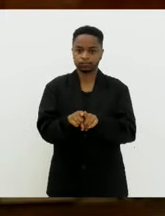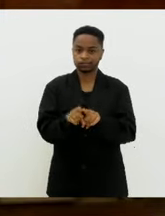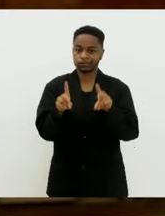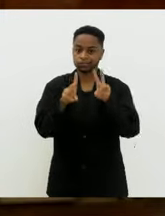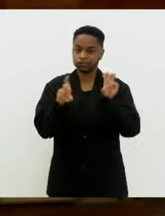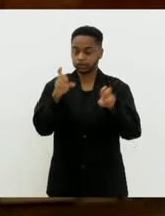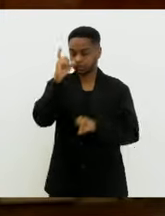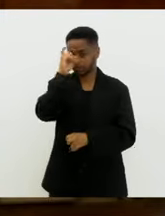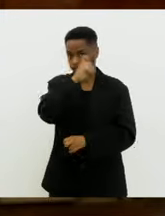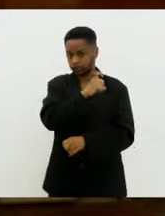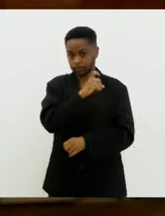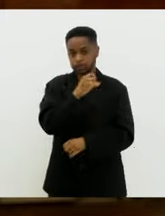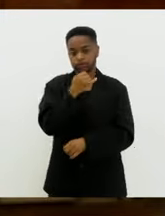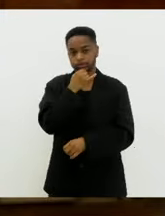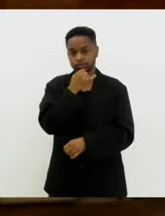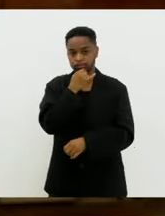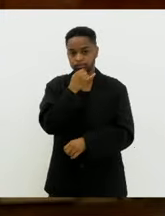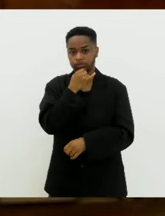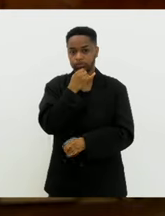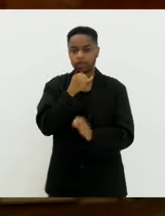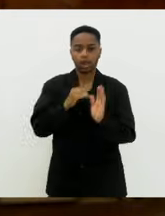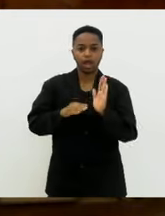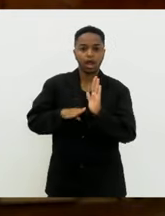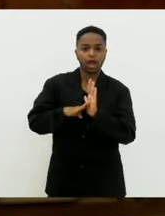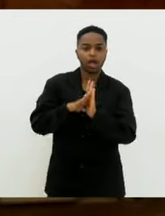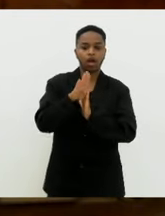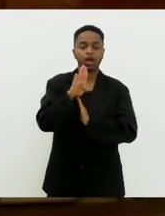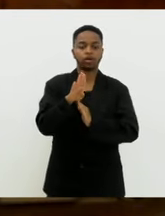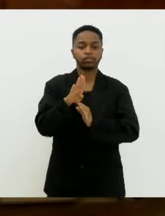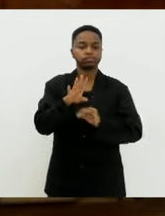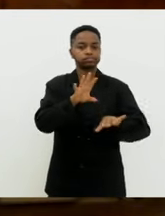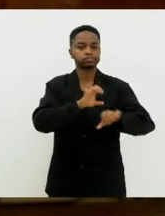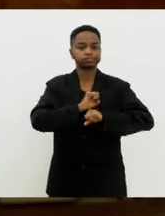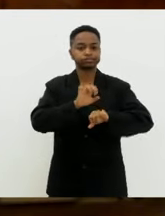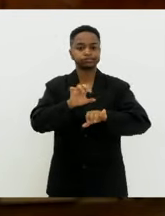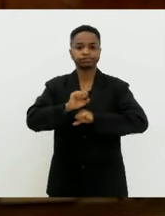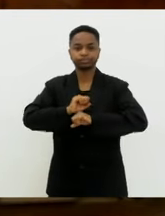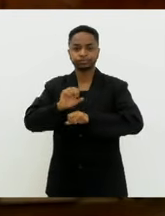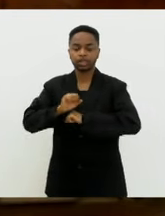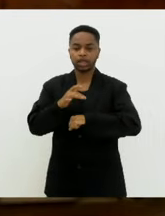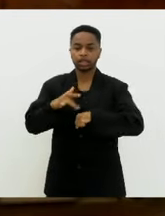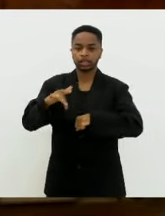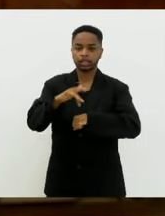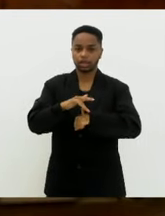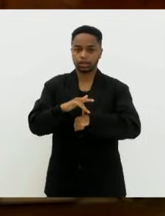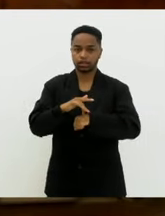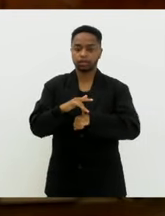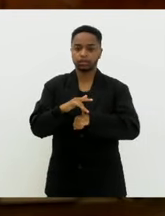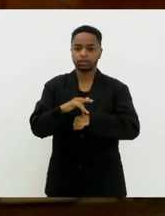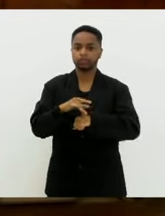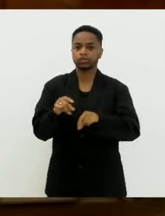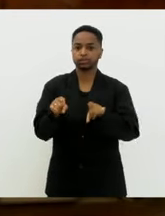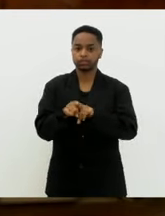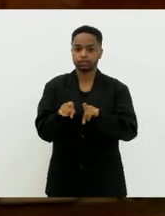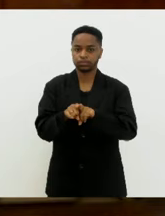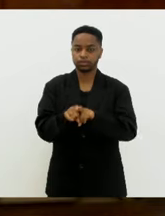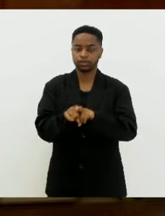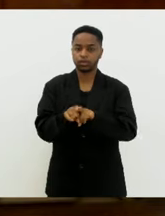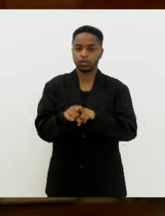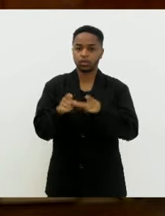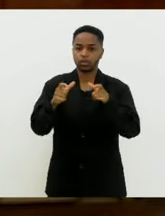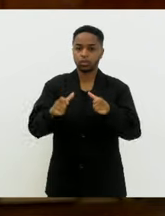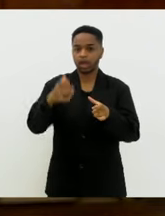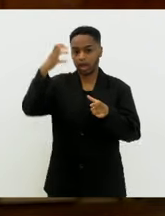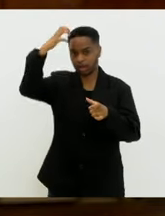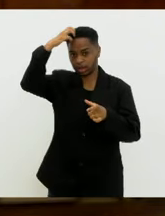complexa, como a alta taxa de incidência da dengue, também em Angra dos Reis, como